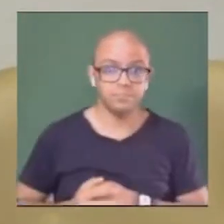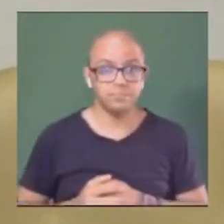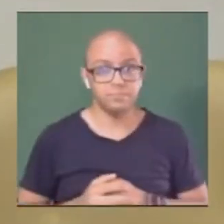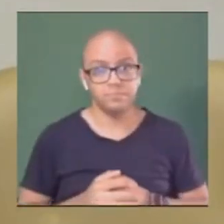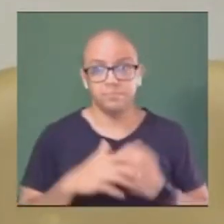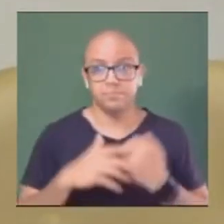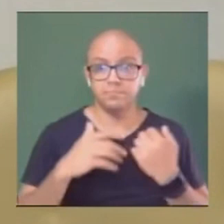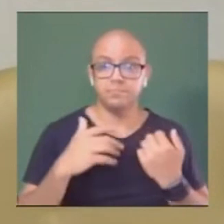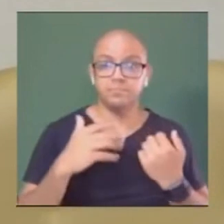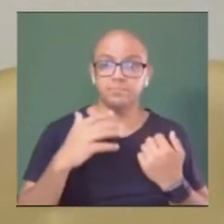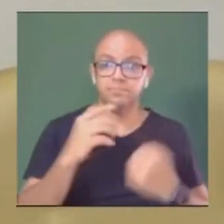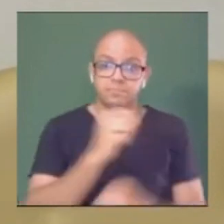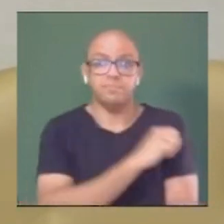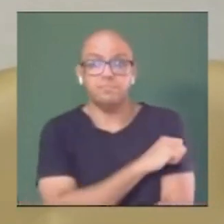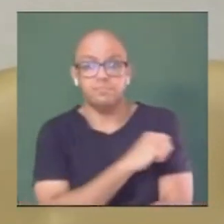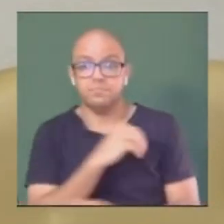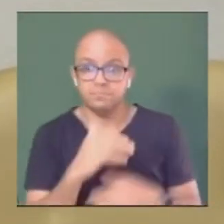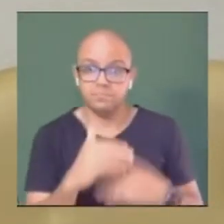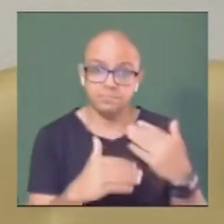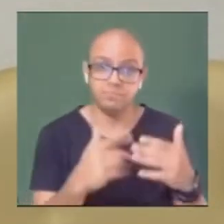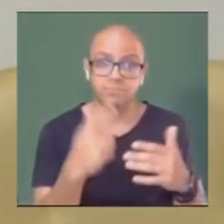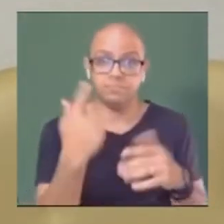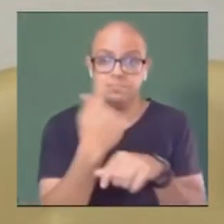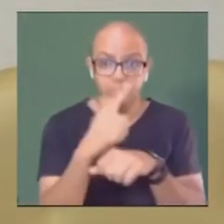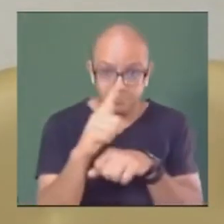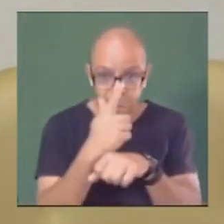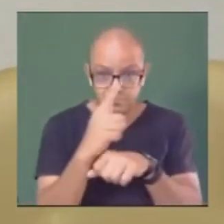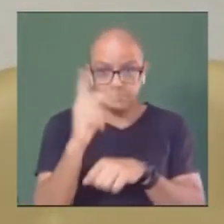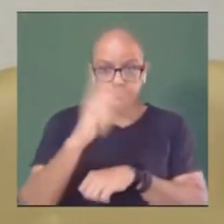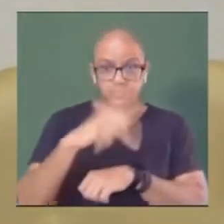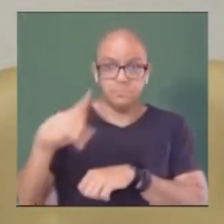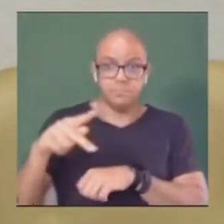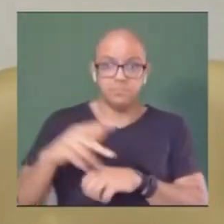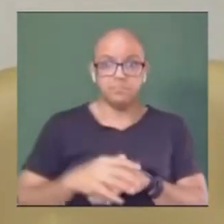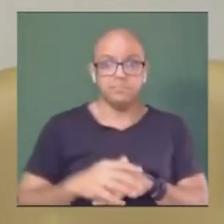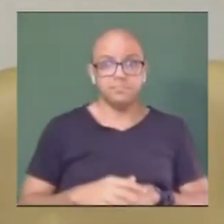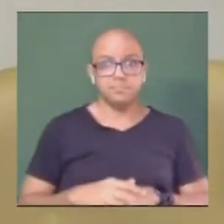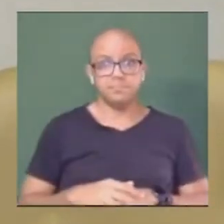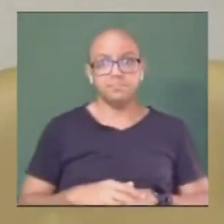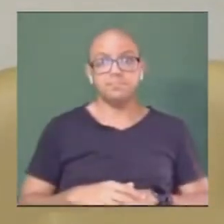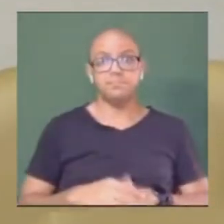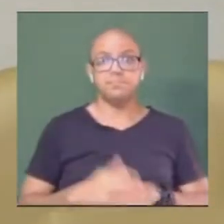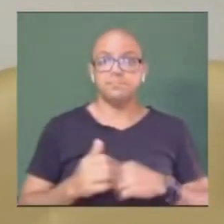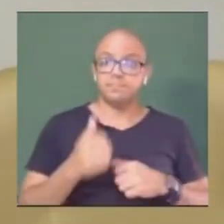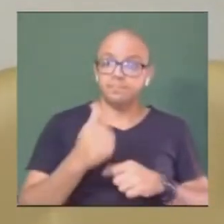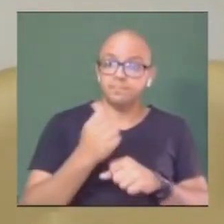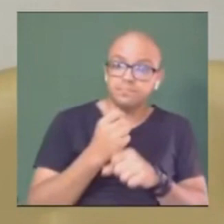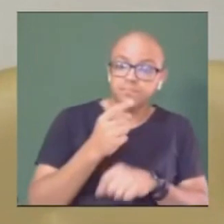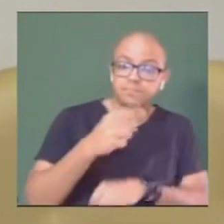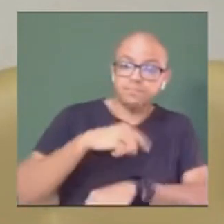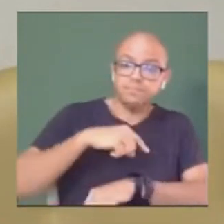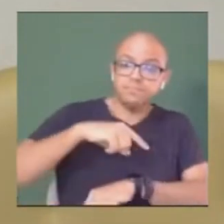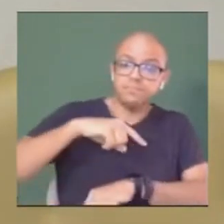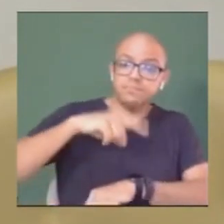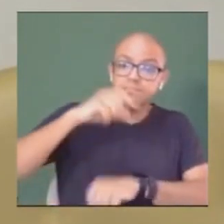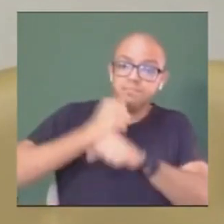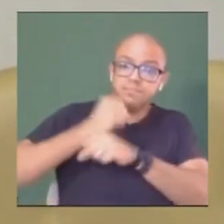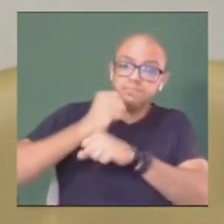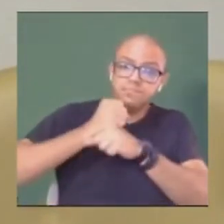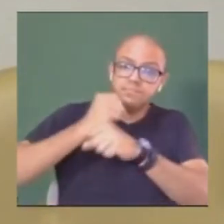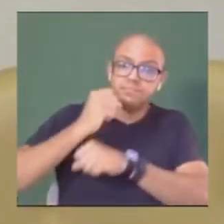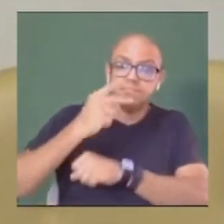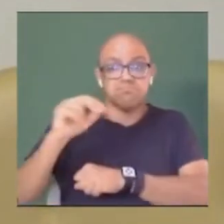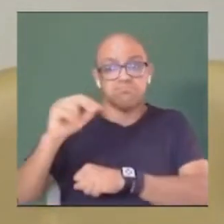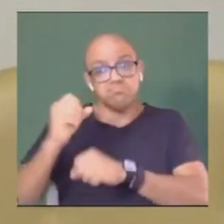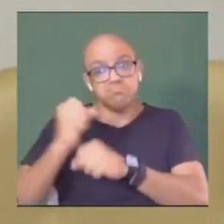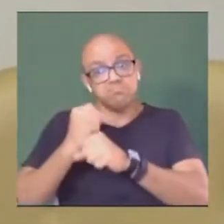um gestor da educação pública um professor da rede pública ele passa 20 25 30 anos da sua vida às vezes numa